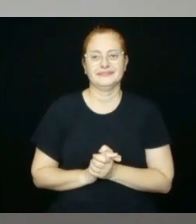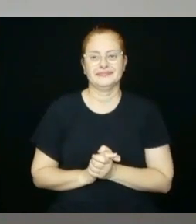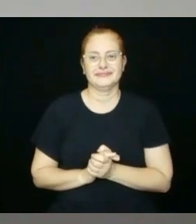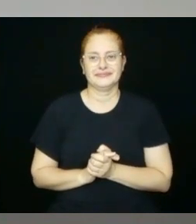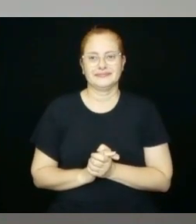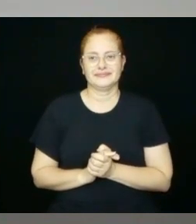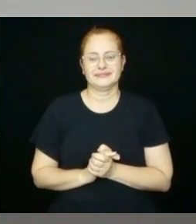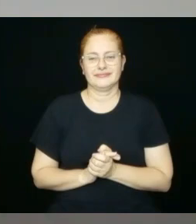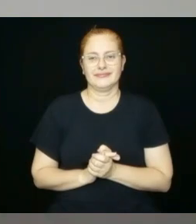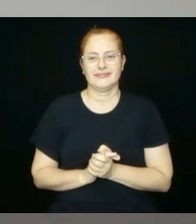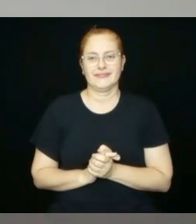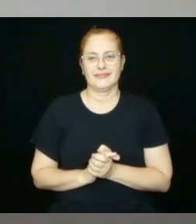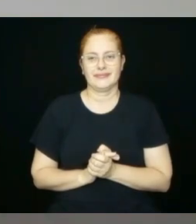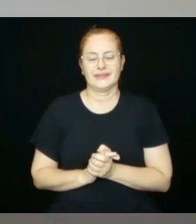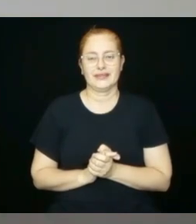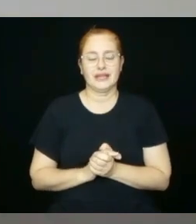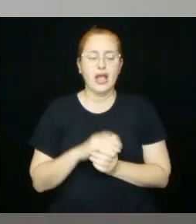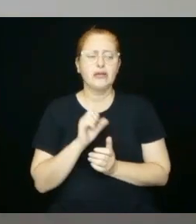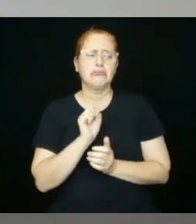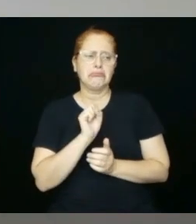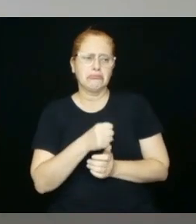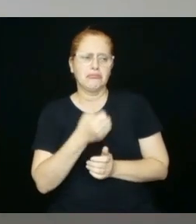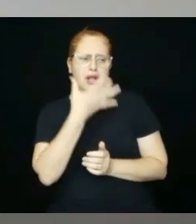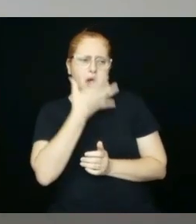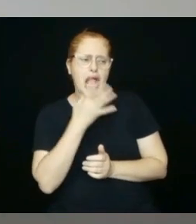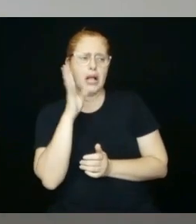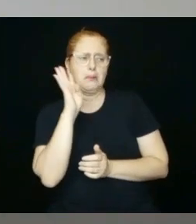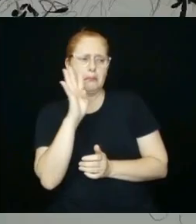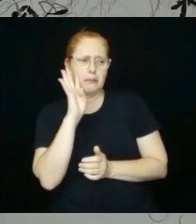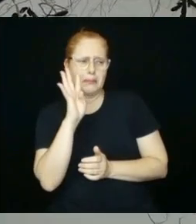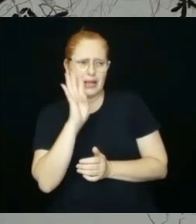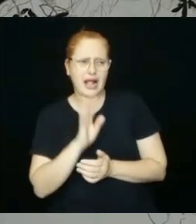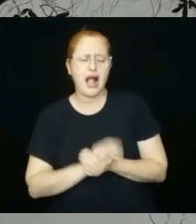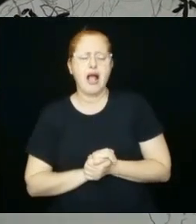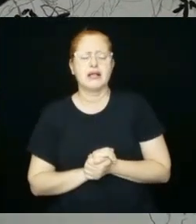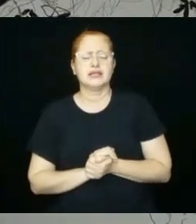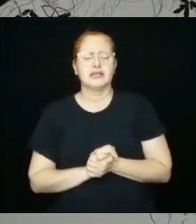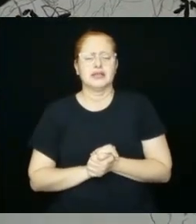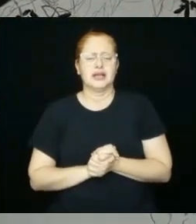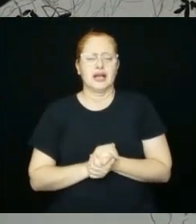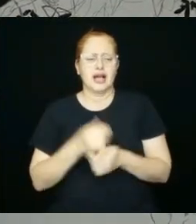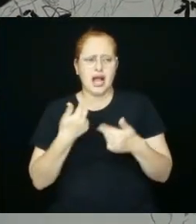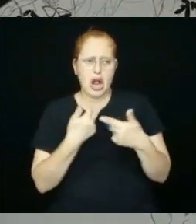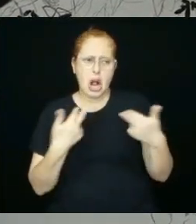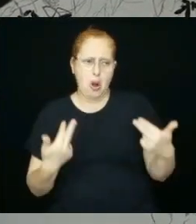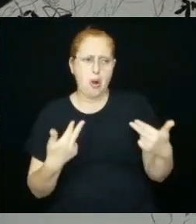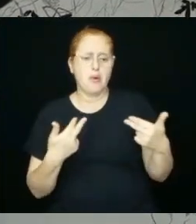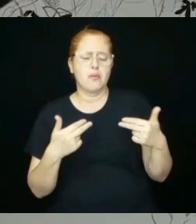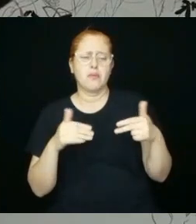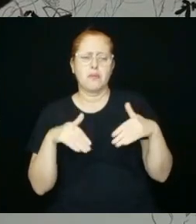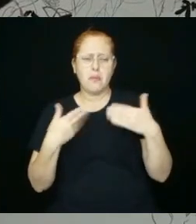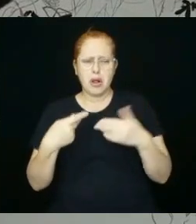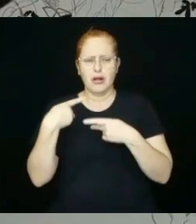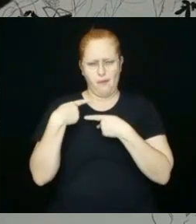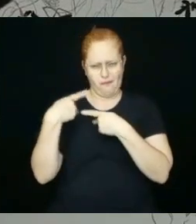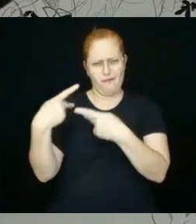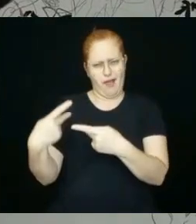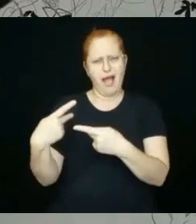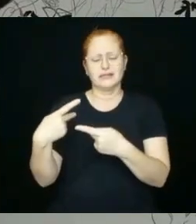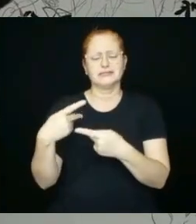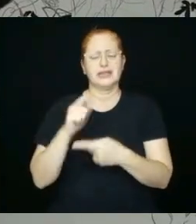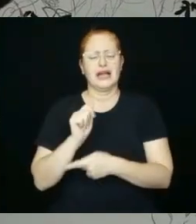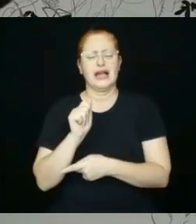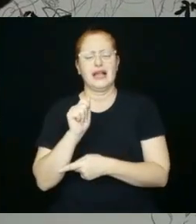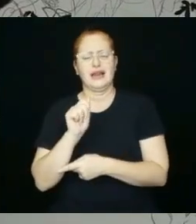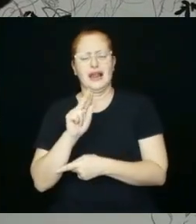Não. Sim, eu acho isso muito legal, é uma das coisas, quando eu fui convidada, quando a Laura me